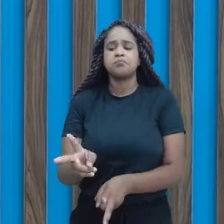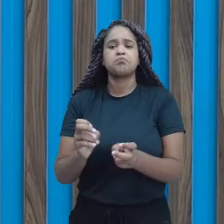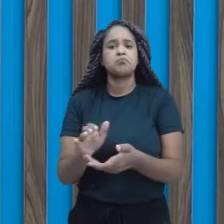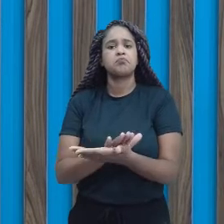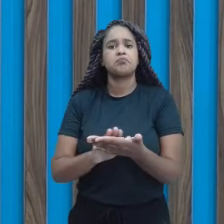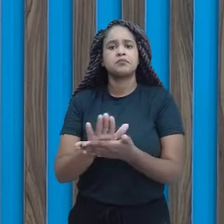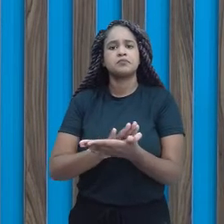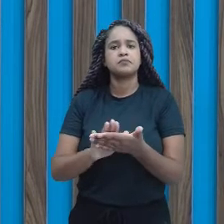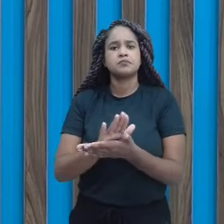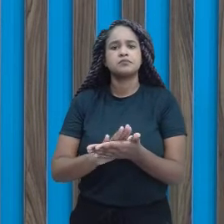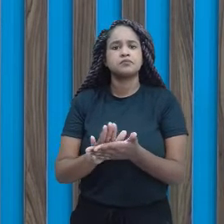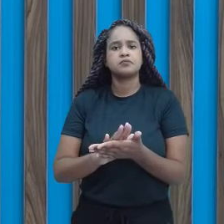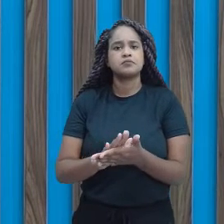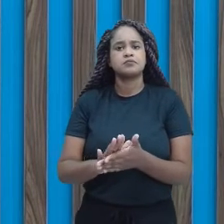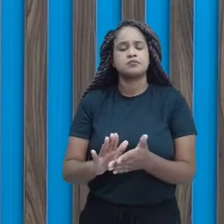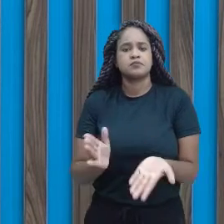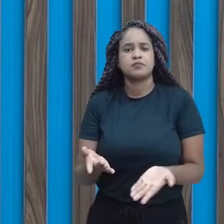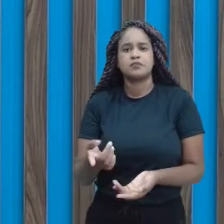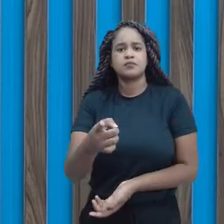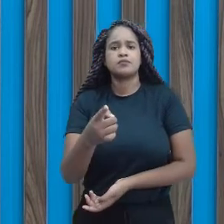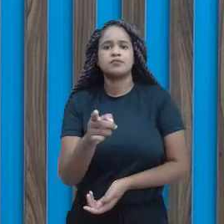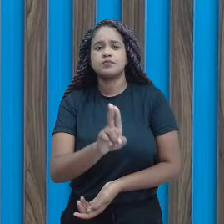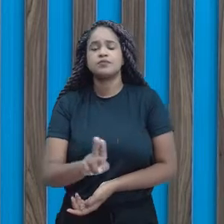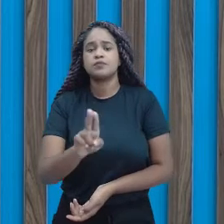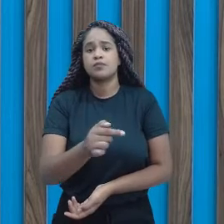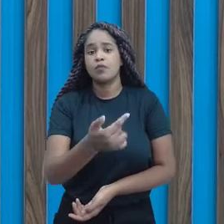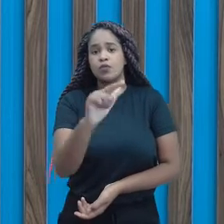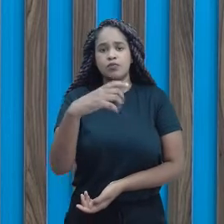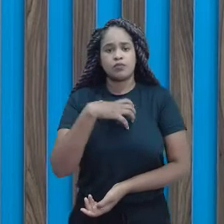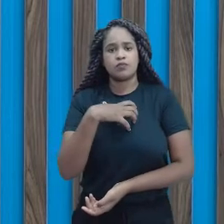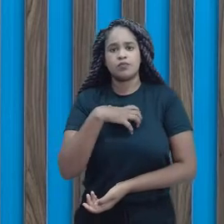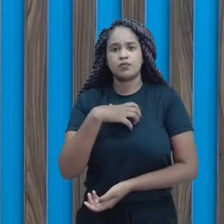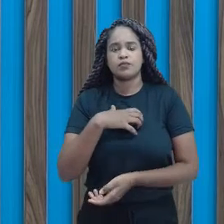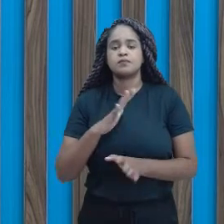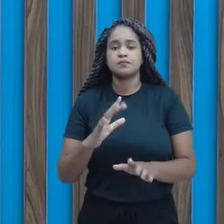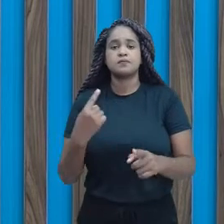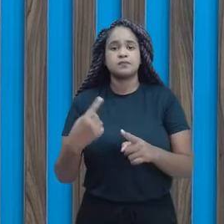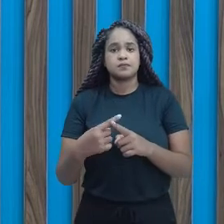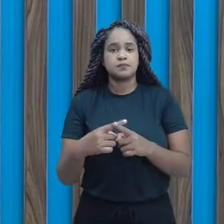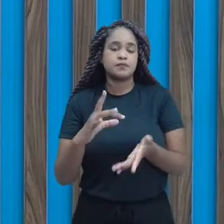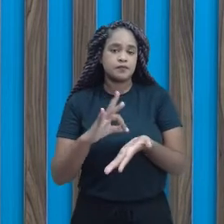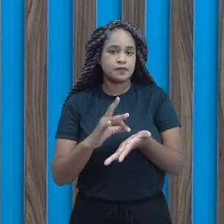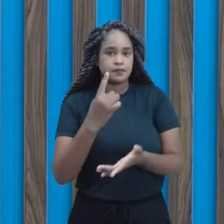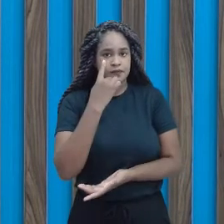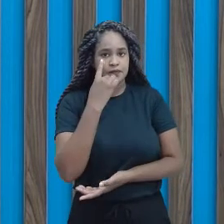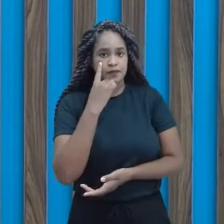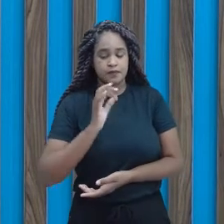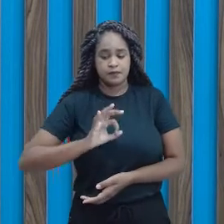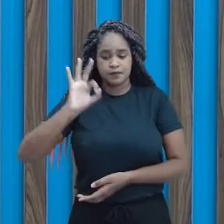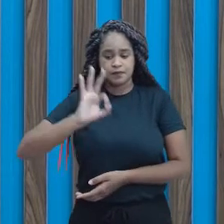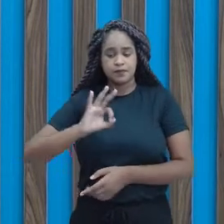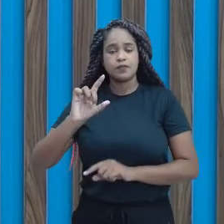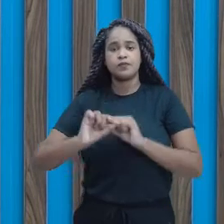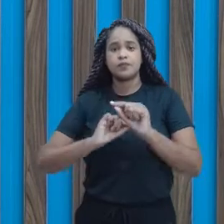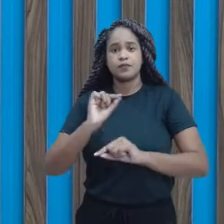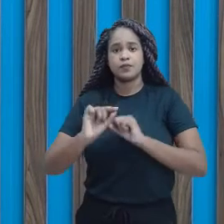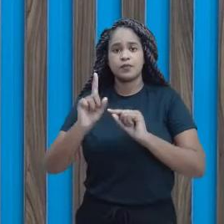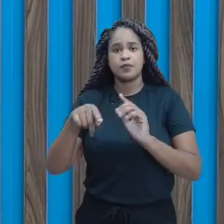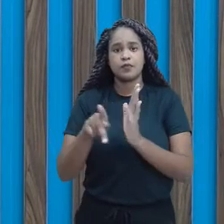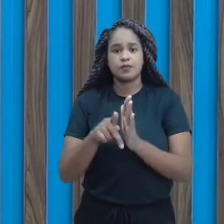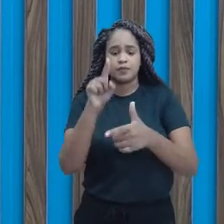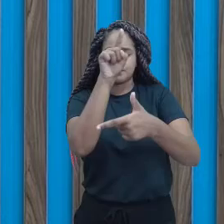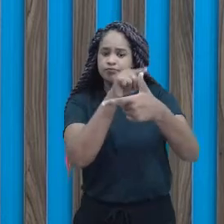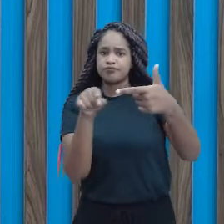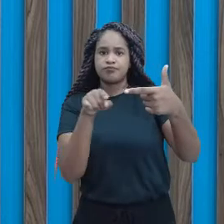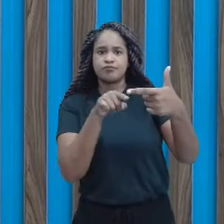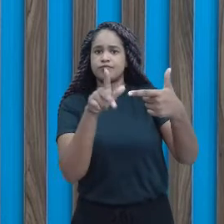sabe que está utilizando, você utiliza outra nomenclatura, porque na verdade, como o Briane falou, porcentagem nada mais é do que uma